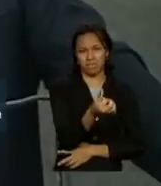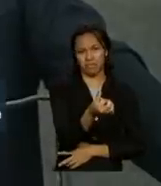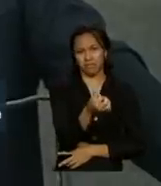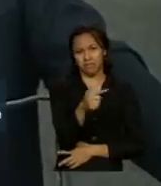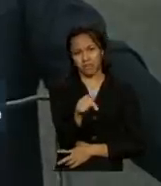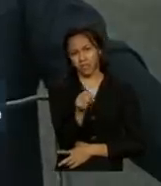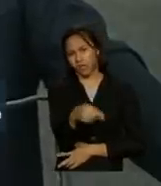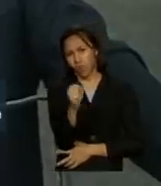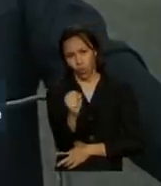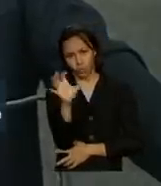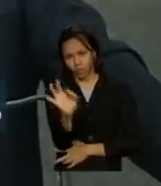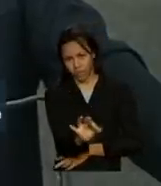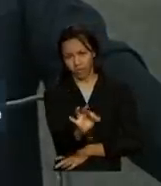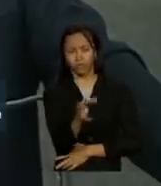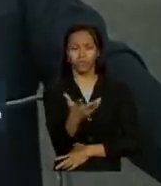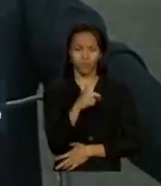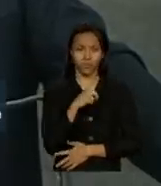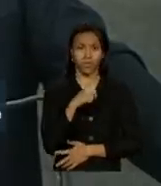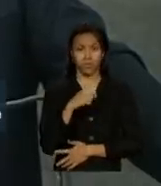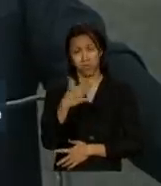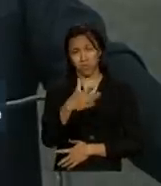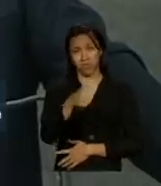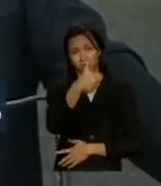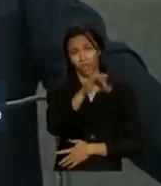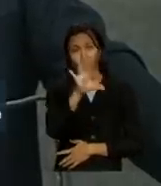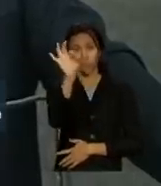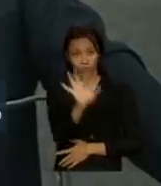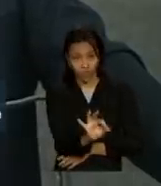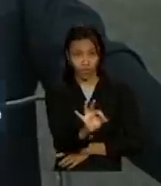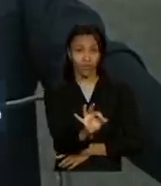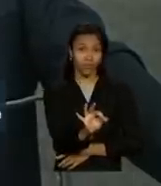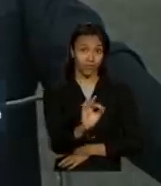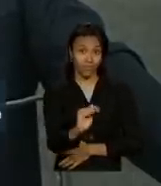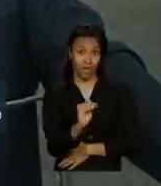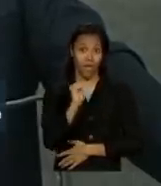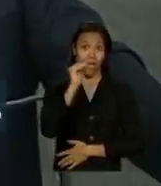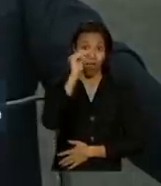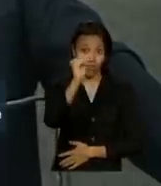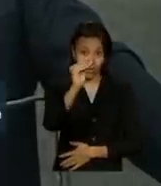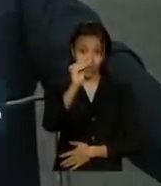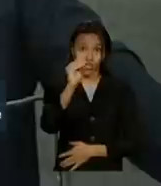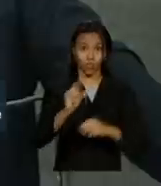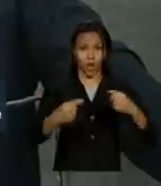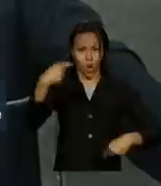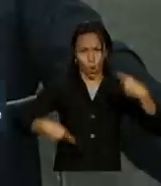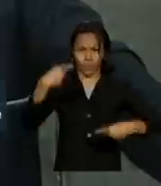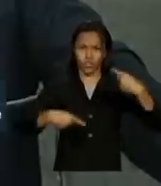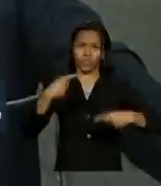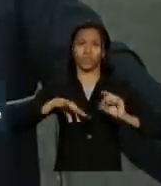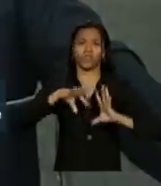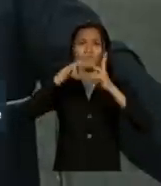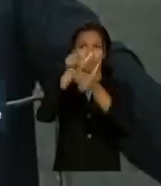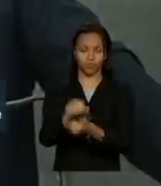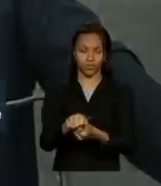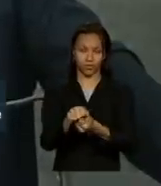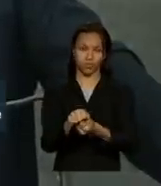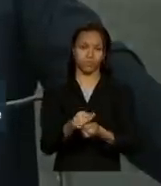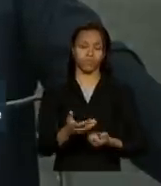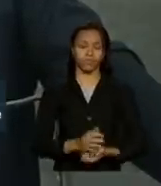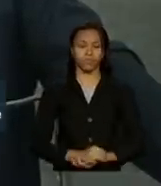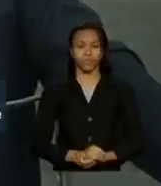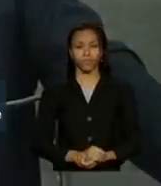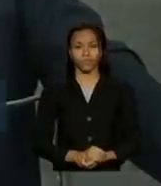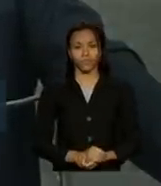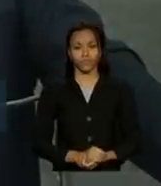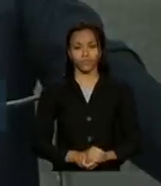por. quer dizer nós temos um número ao redor de 10% mais elevado na nossa competitividade internacional essa